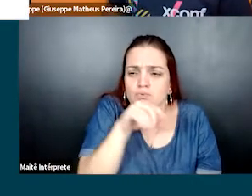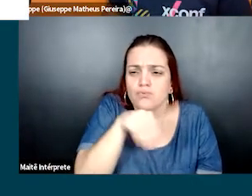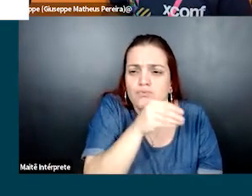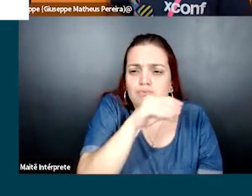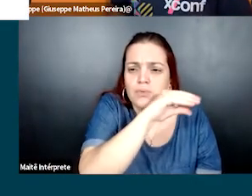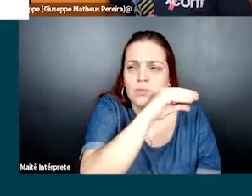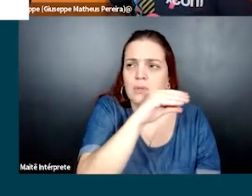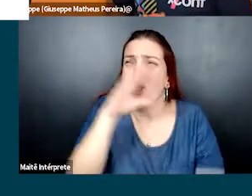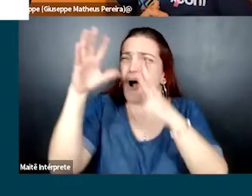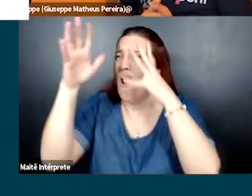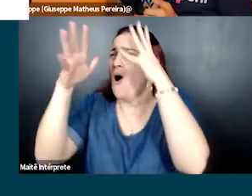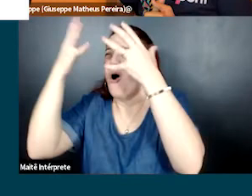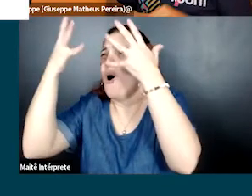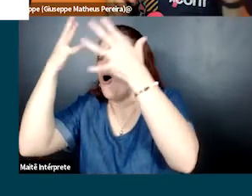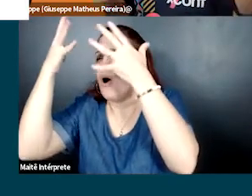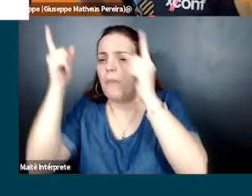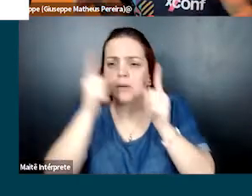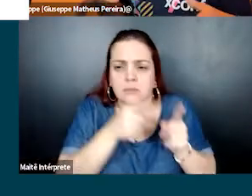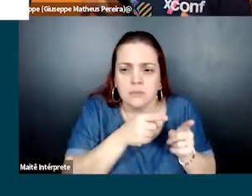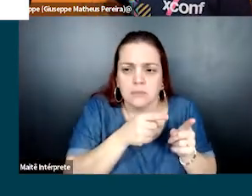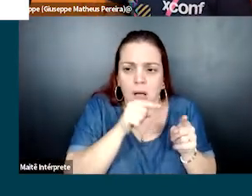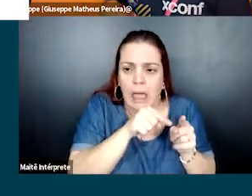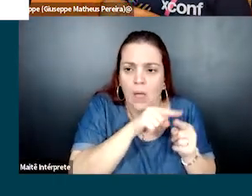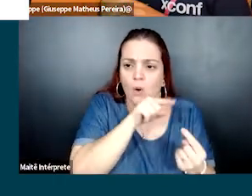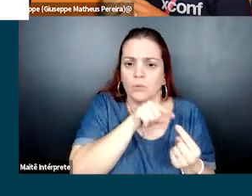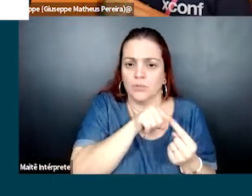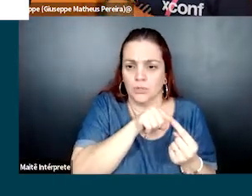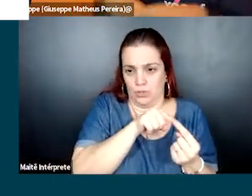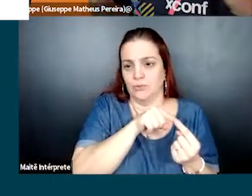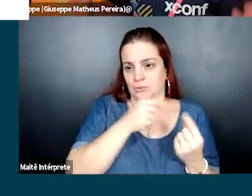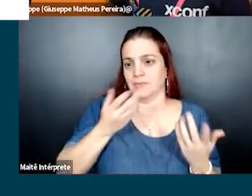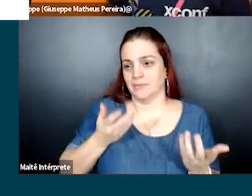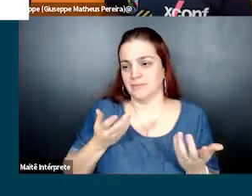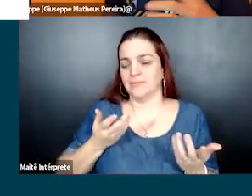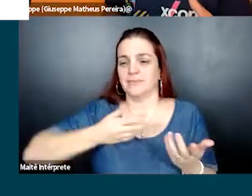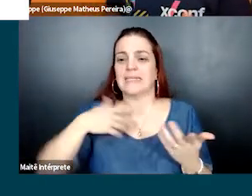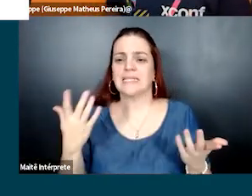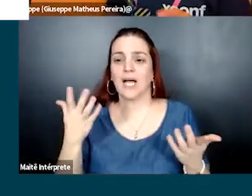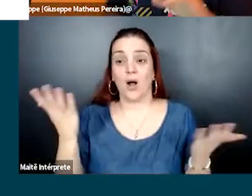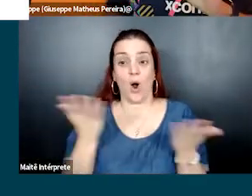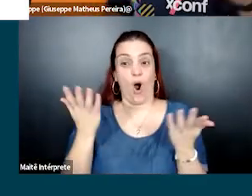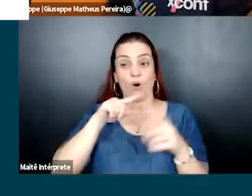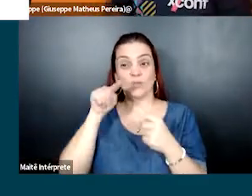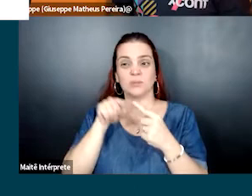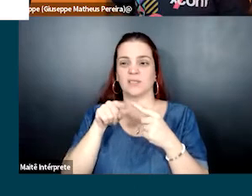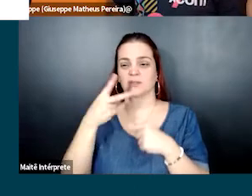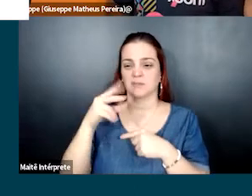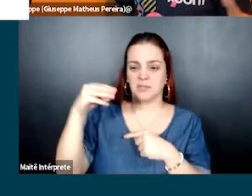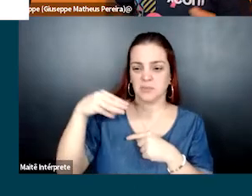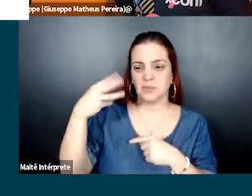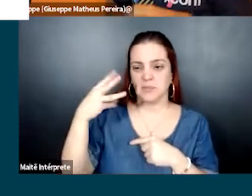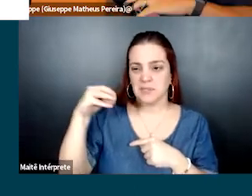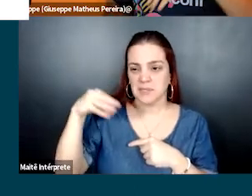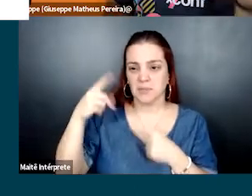né? Então, é, essa fala, esses 20 minutos, né, 30 minutos, é muito provocativo para todos que